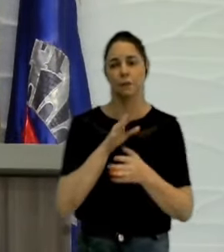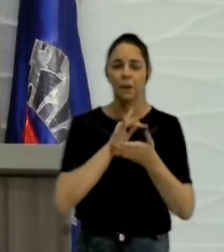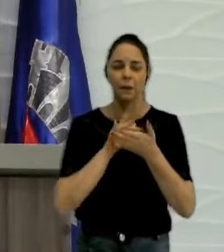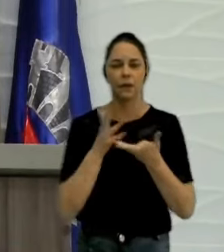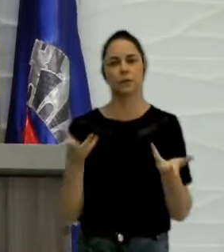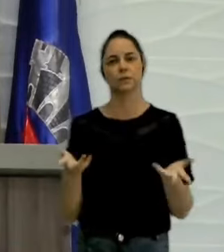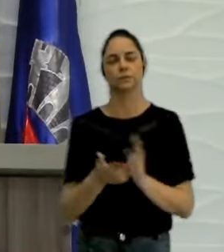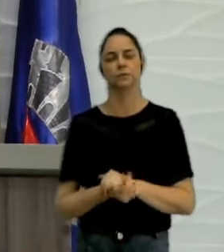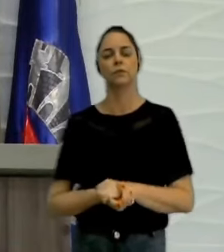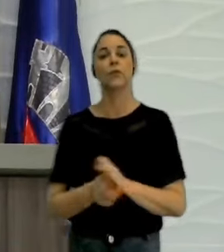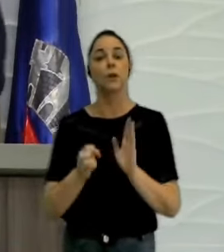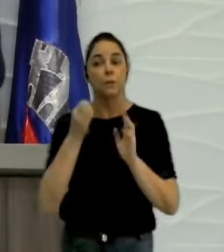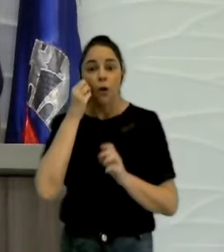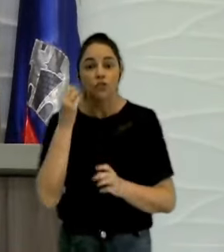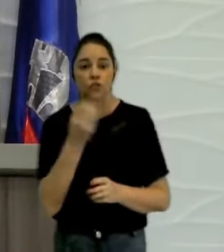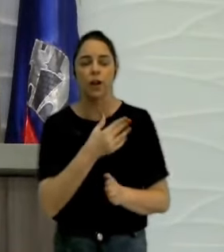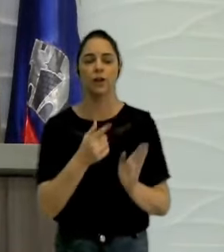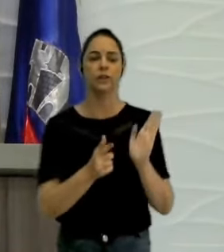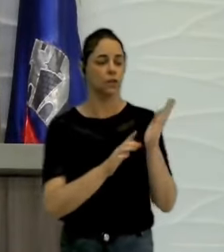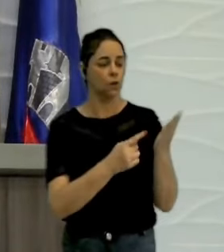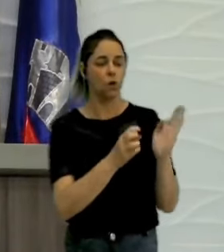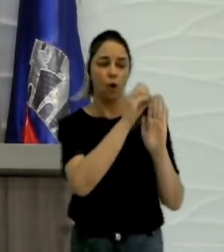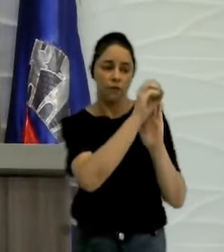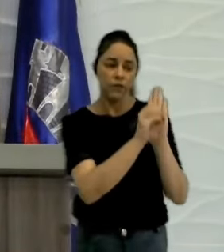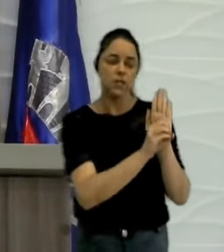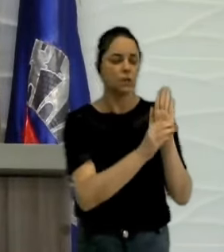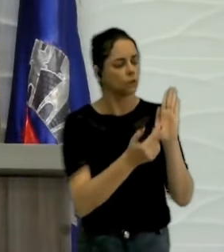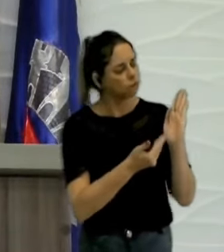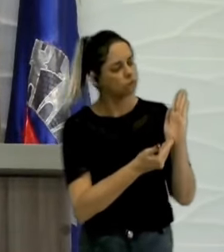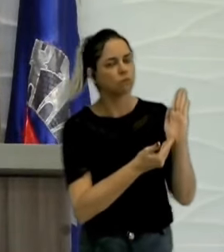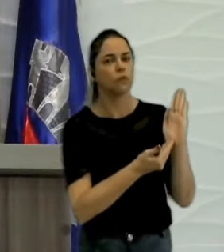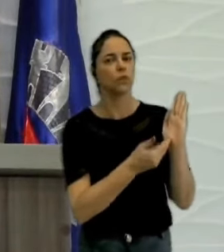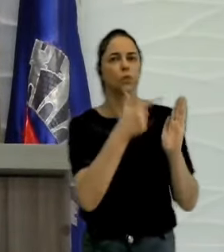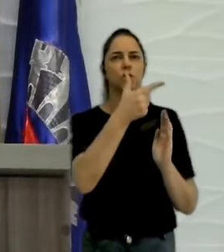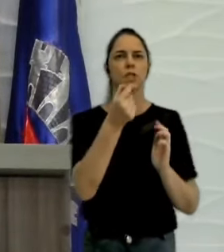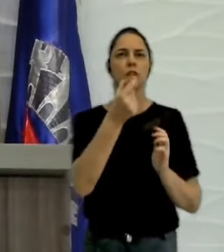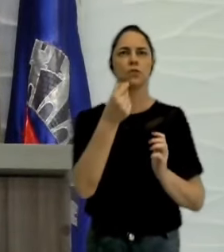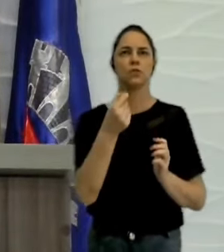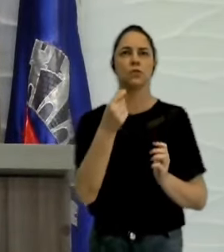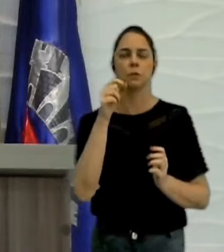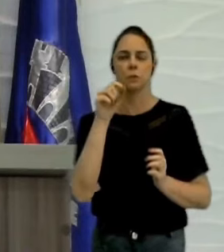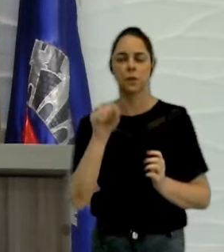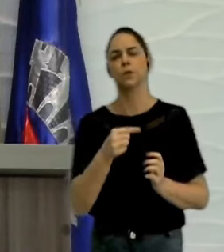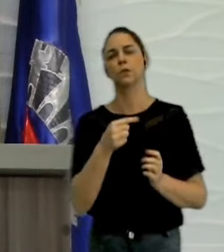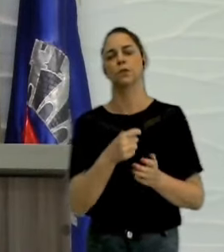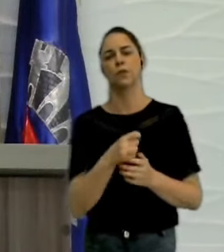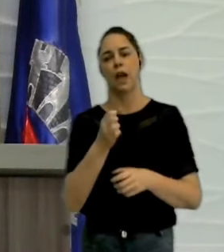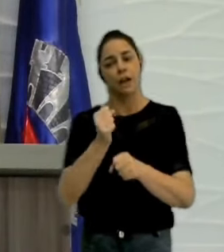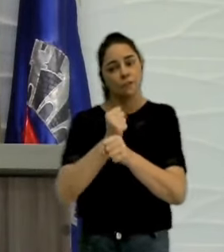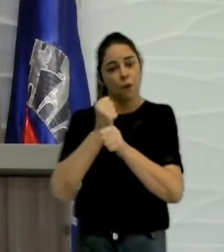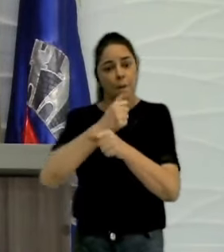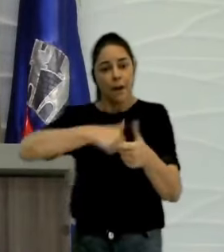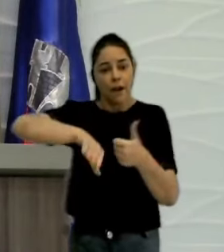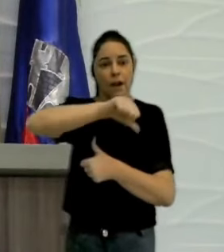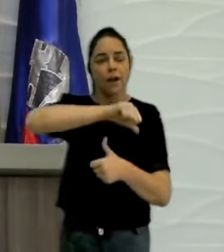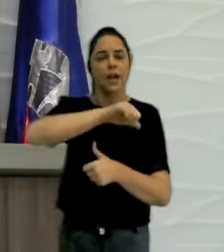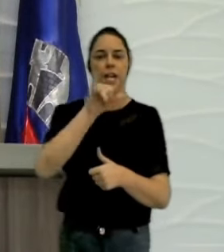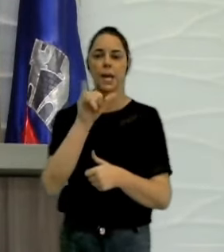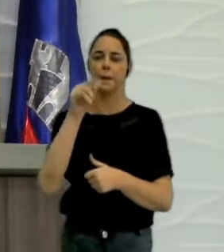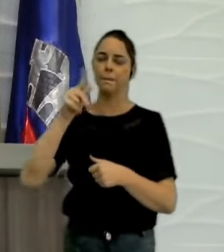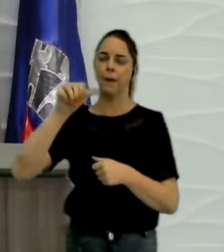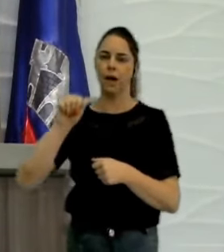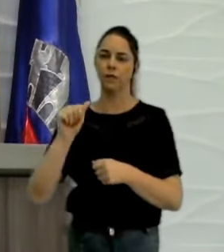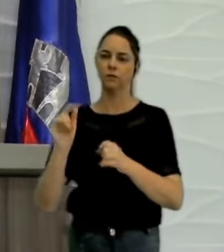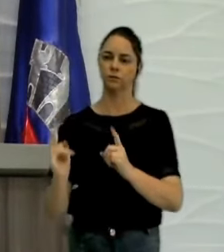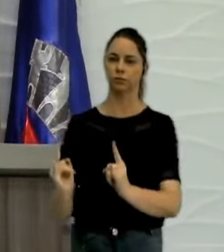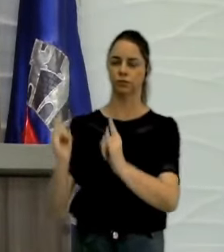Mostrar esse ofício dos 200 mil que era para reformar o prédio do IPA ali, o